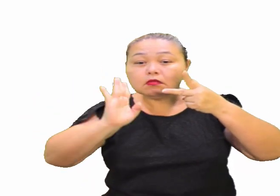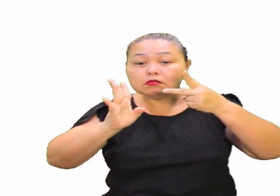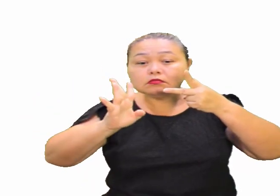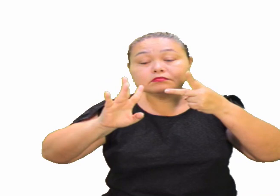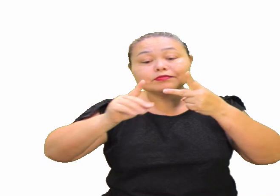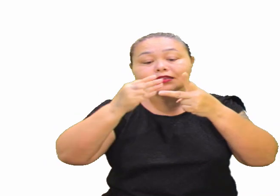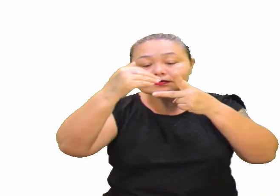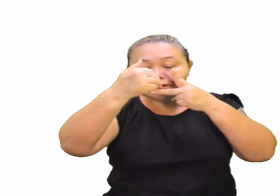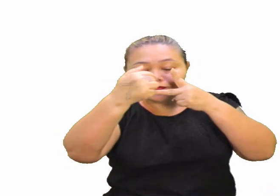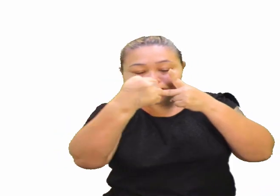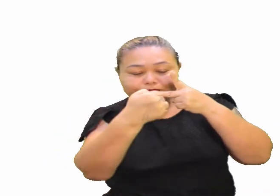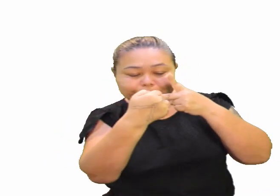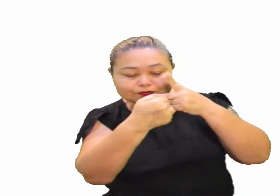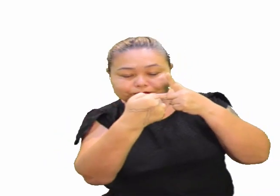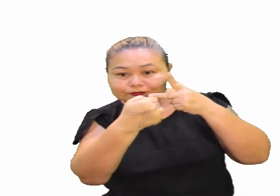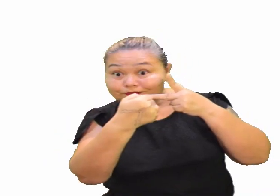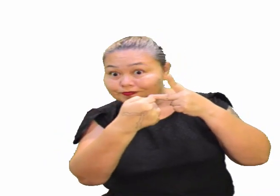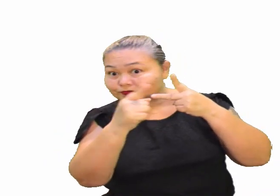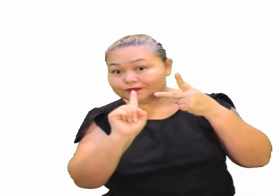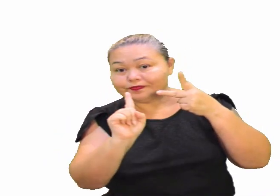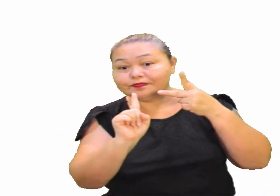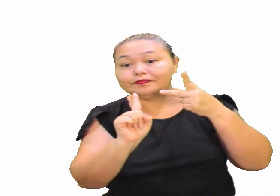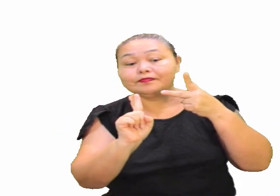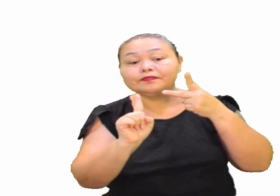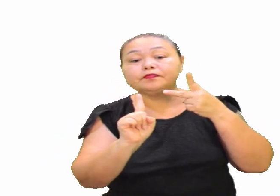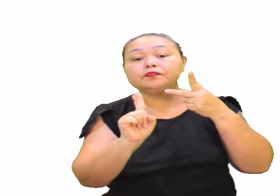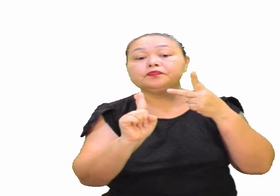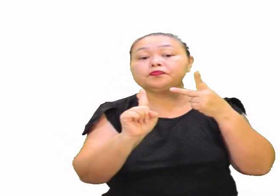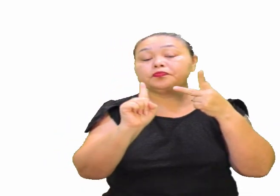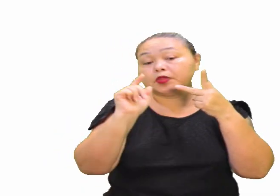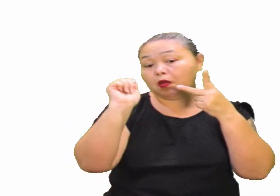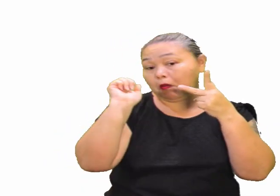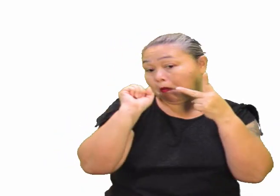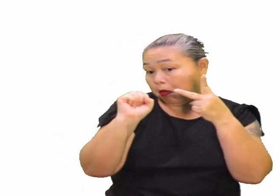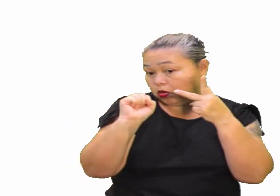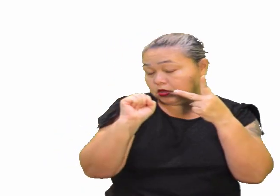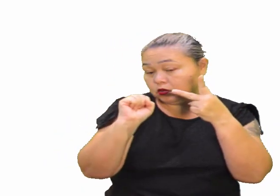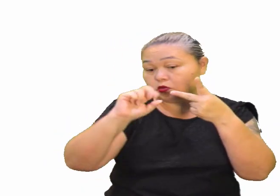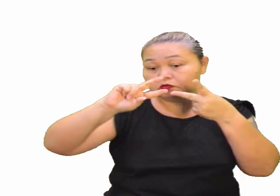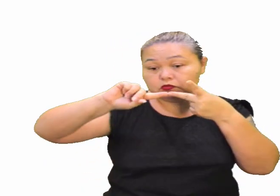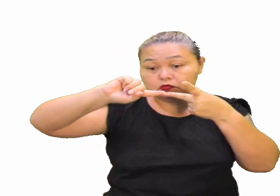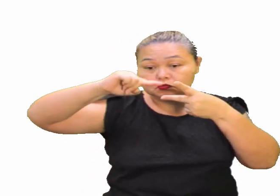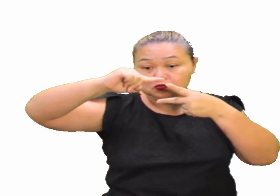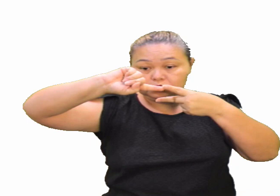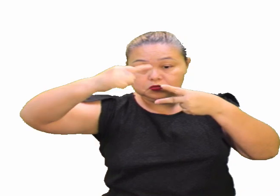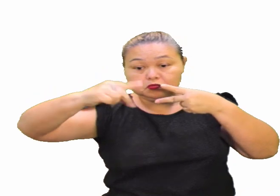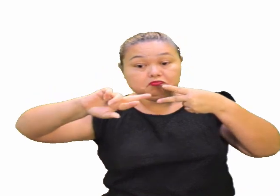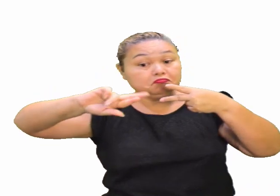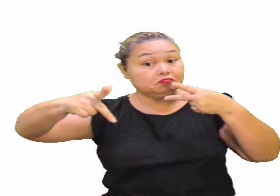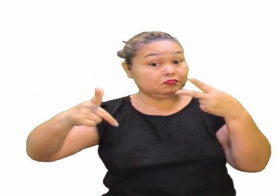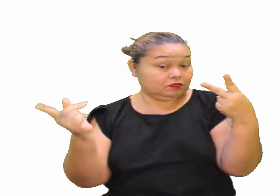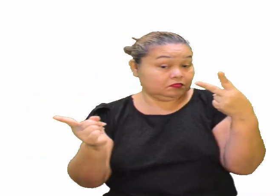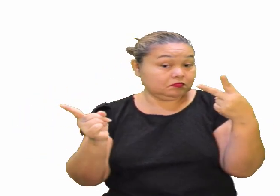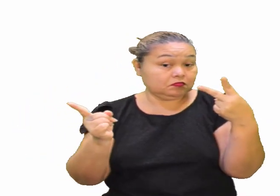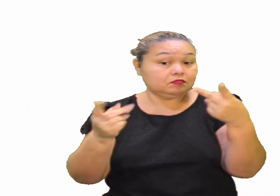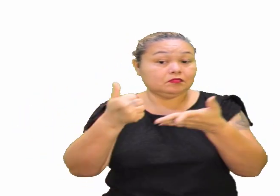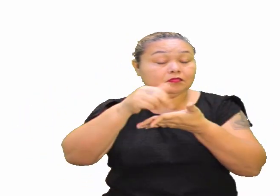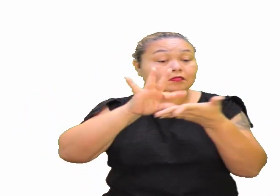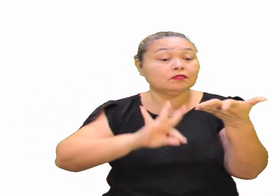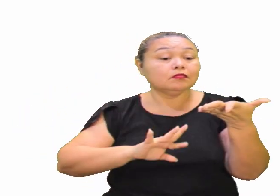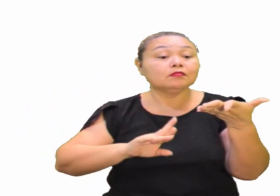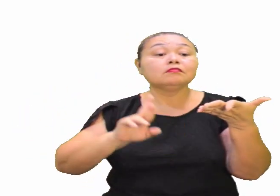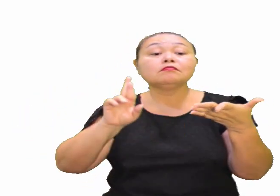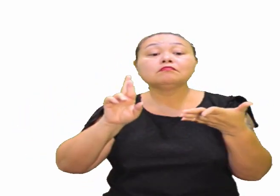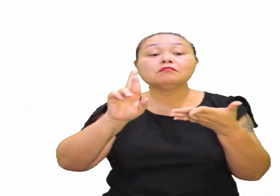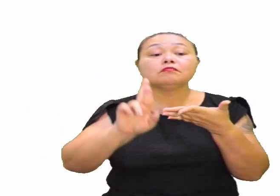ao produto das probabilidades de ocorrerem separadamente. Lembra, pessoal, que aí, ó,